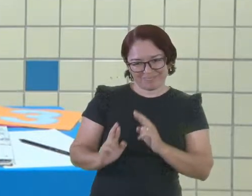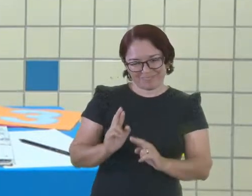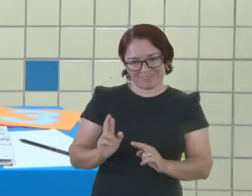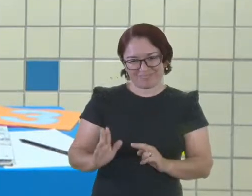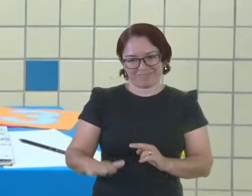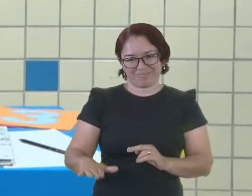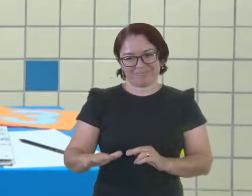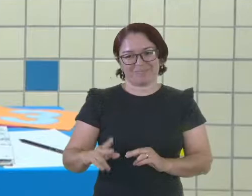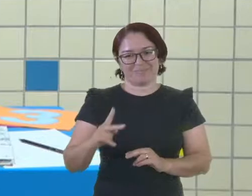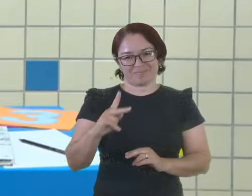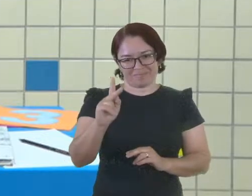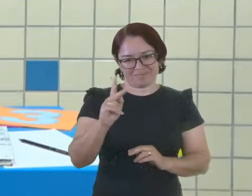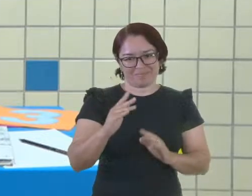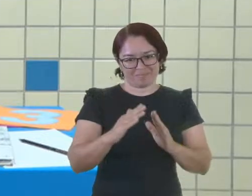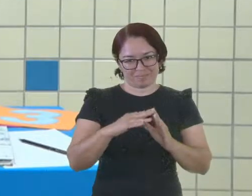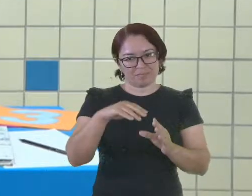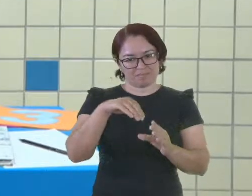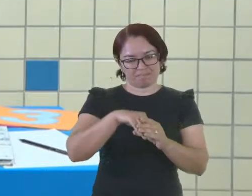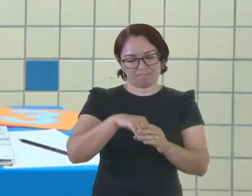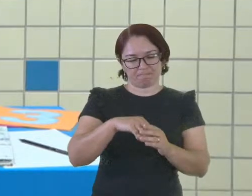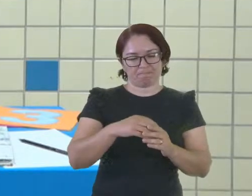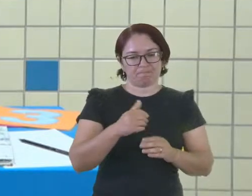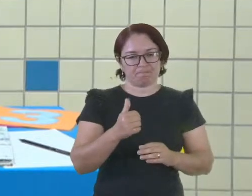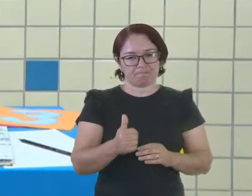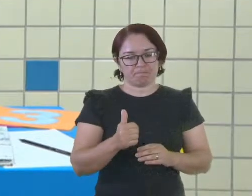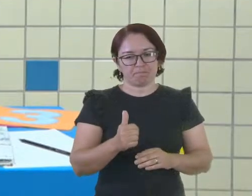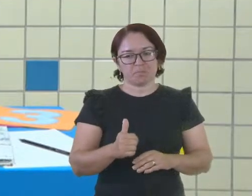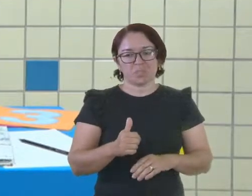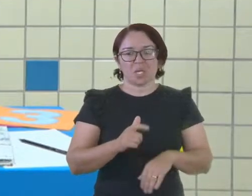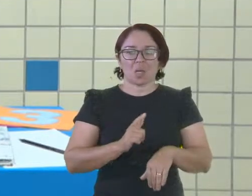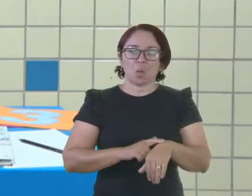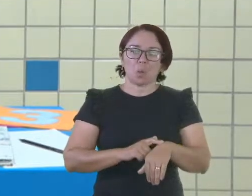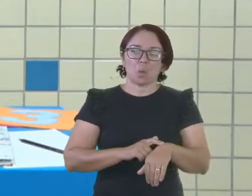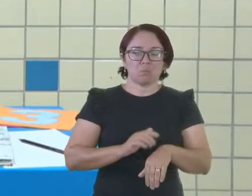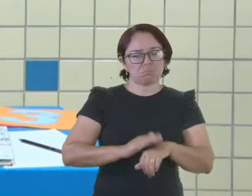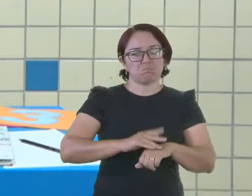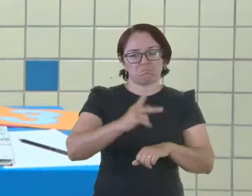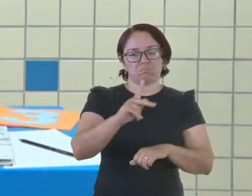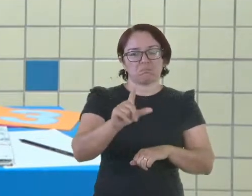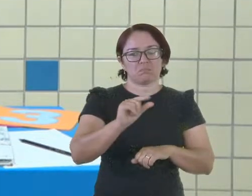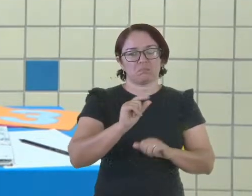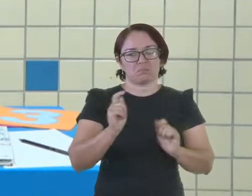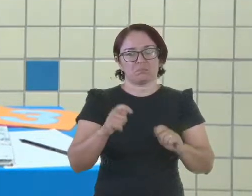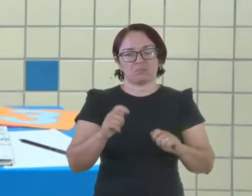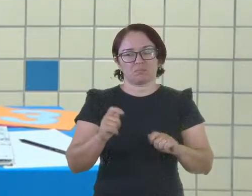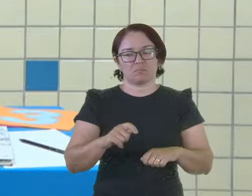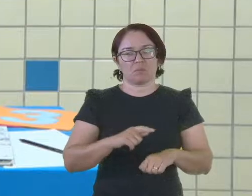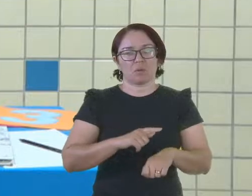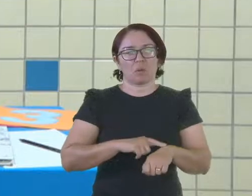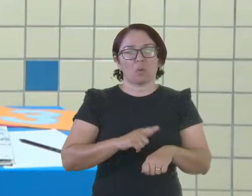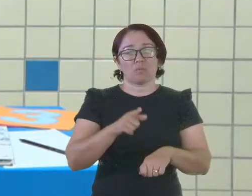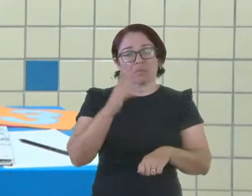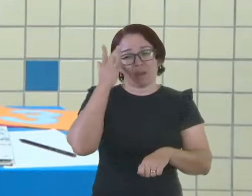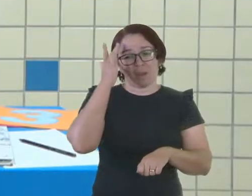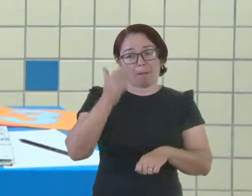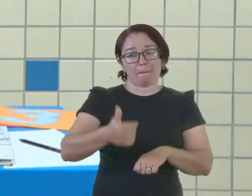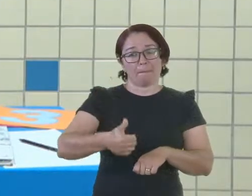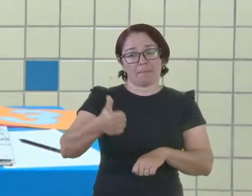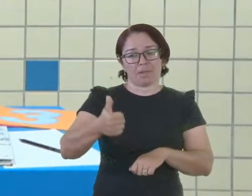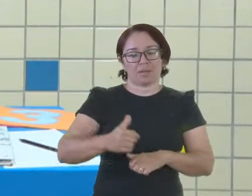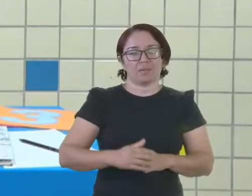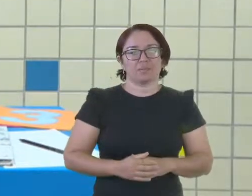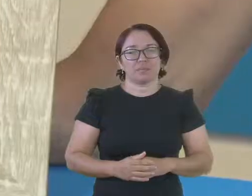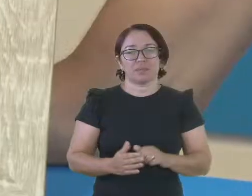crianças de vocês aí em casa no momento que vocês acharem mais oportuno. A nossa primeira proposta